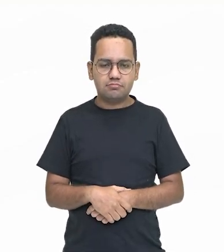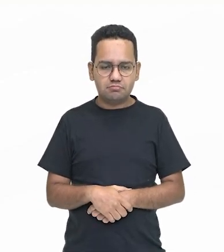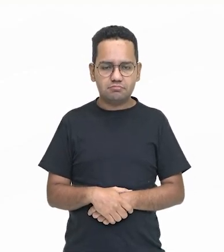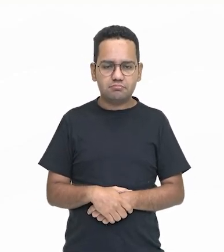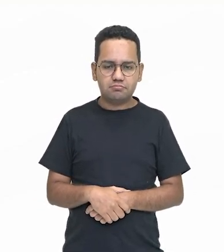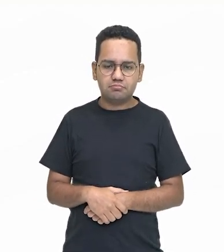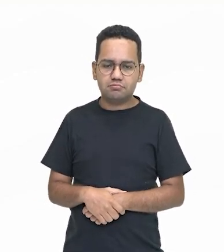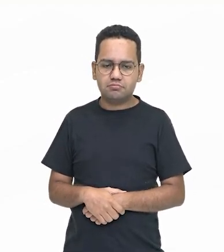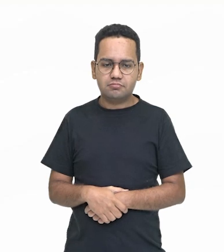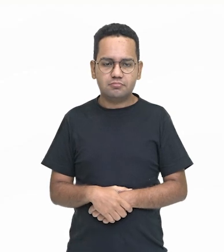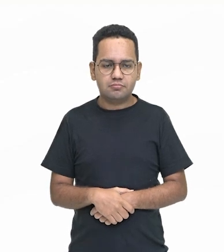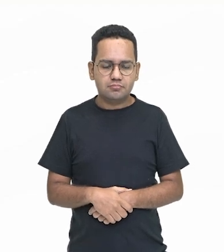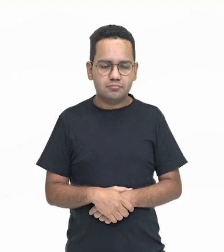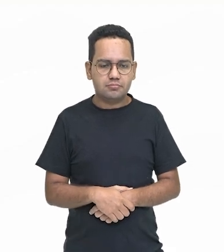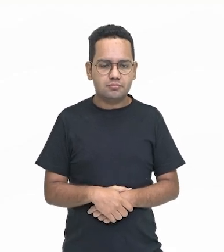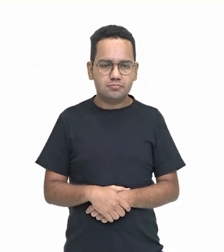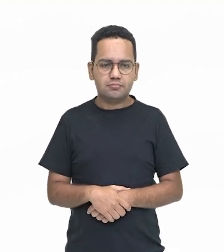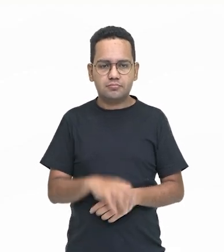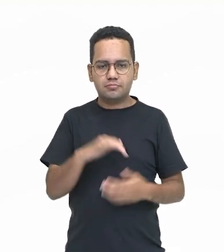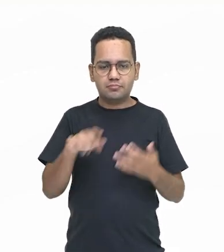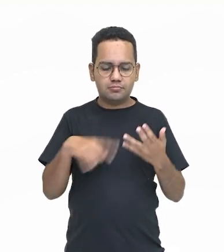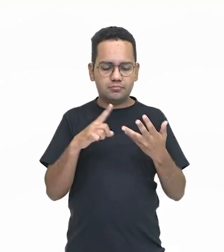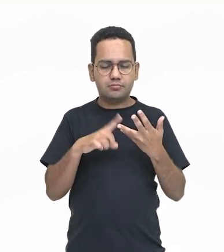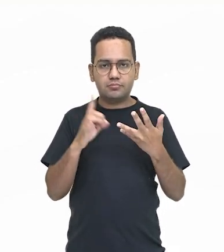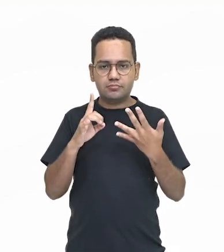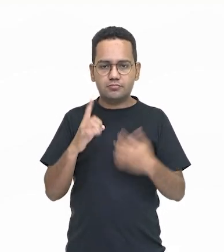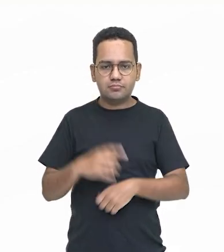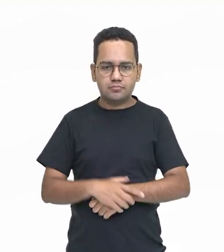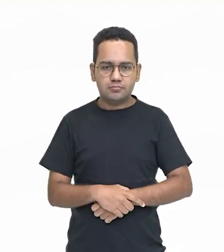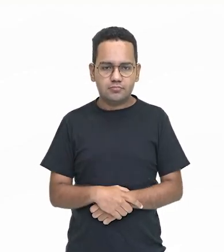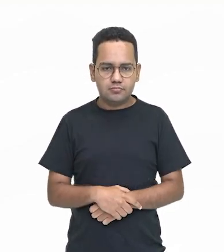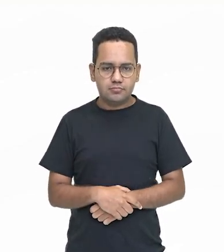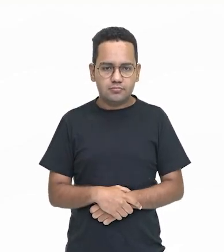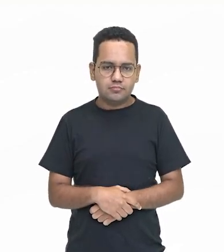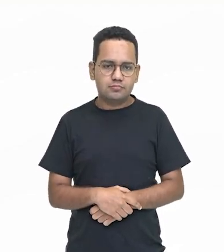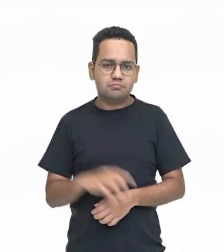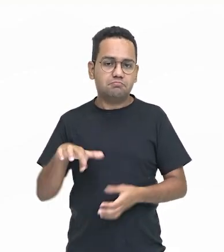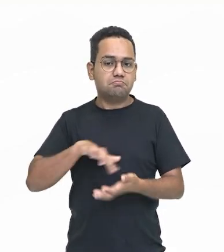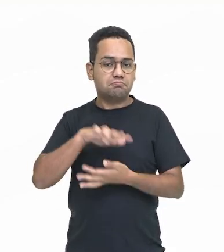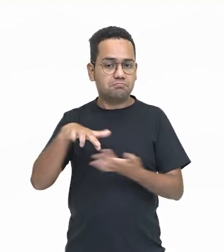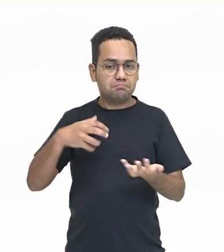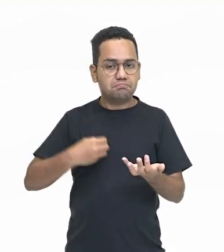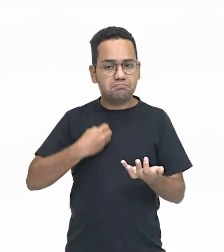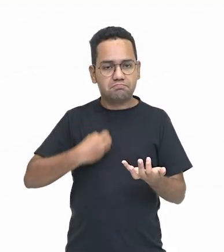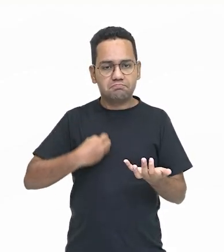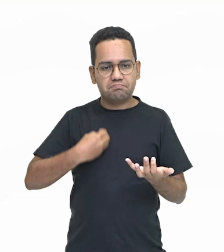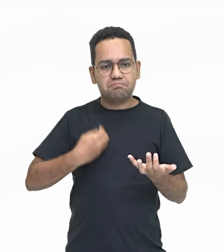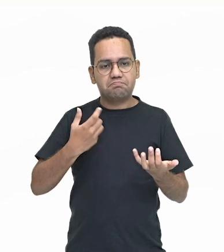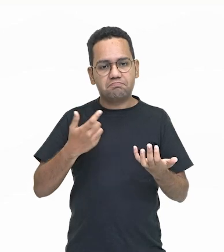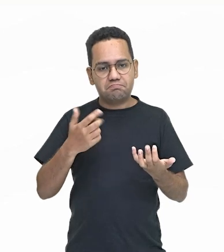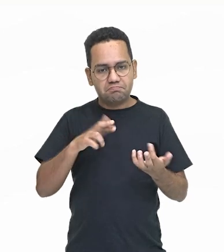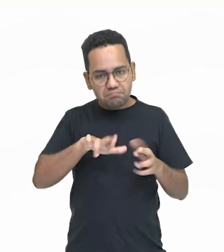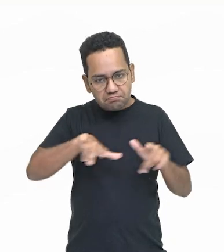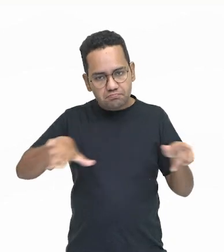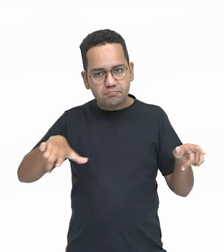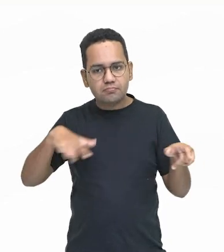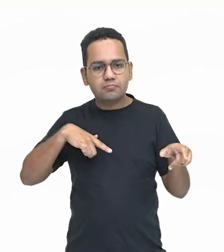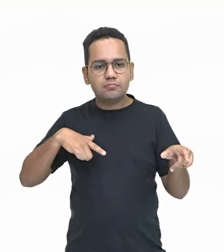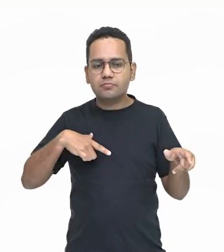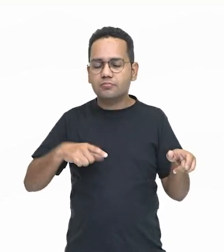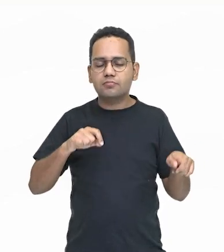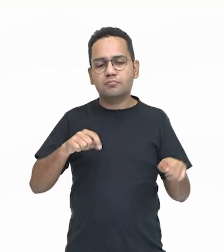energia. Vamos ver aqui o que diz a letra D. A grande diversidade biológica explica o